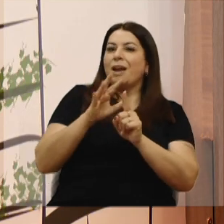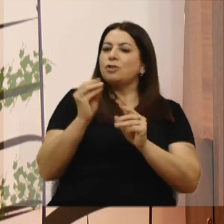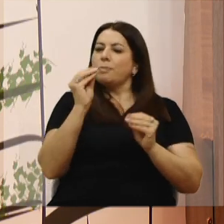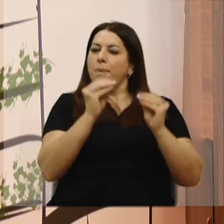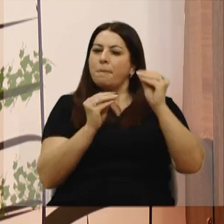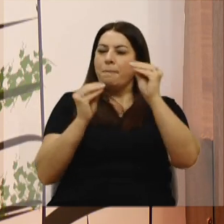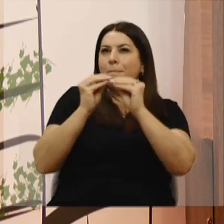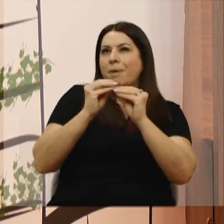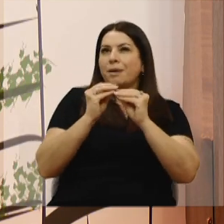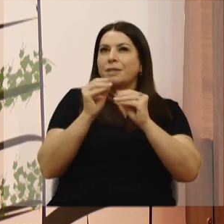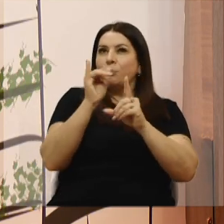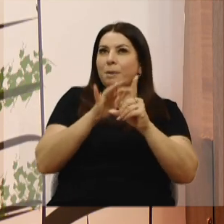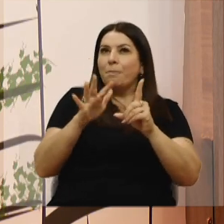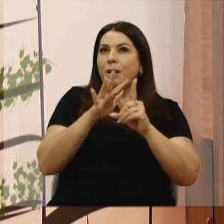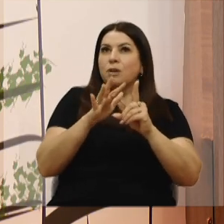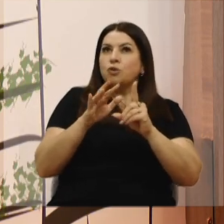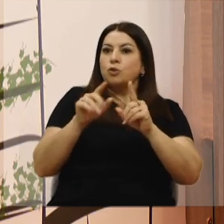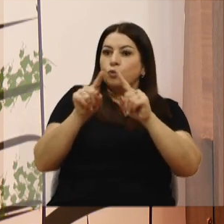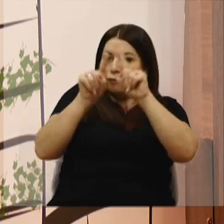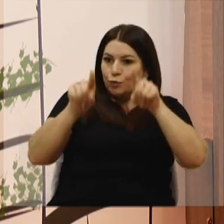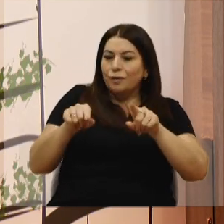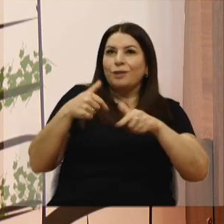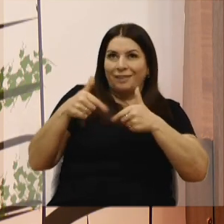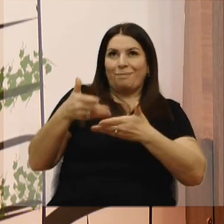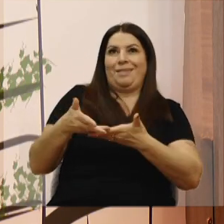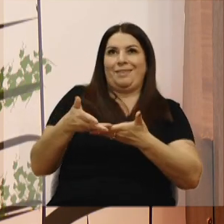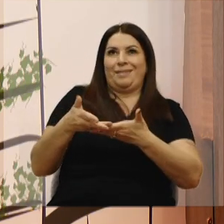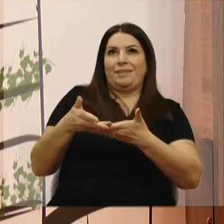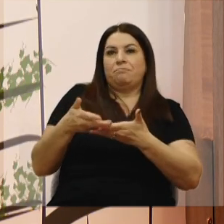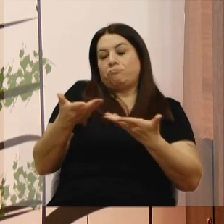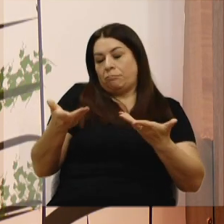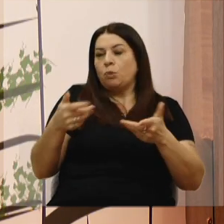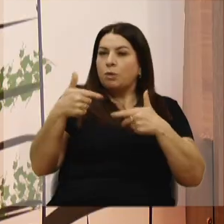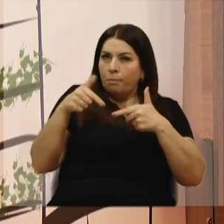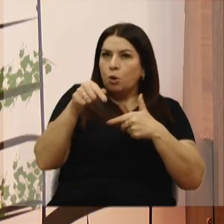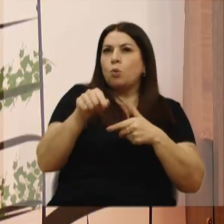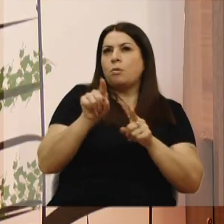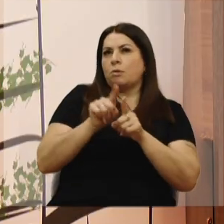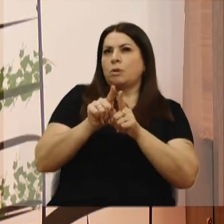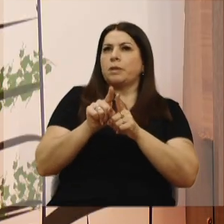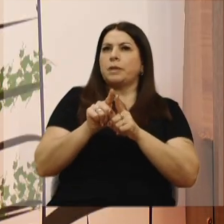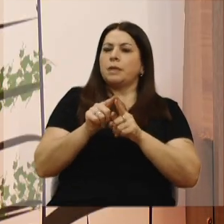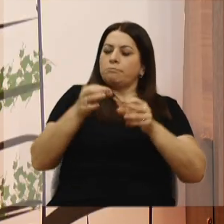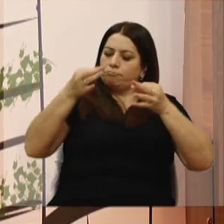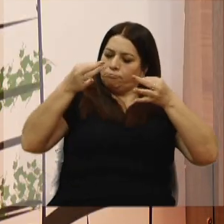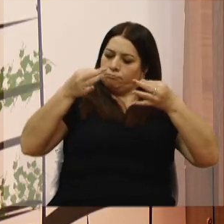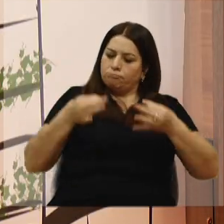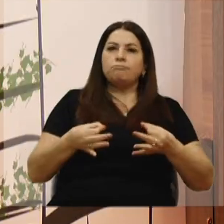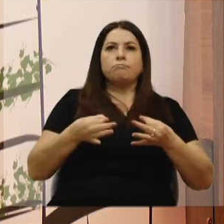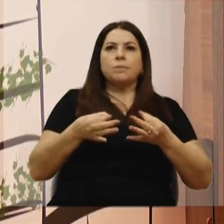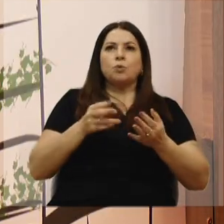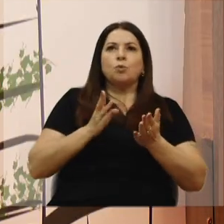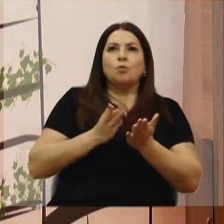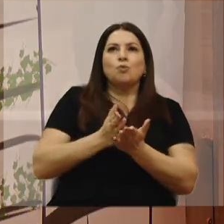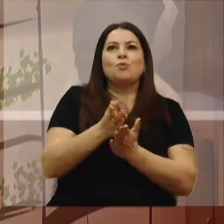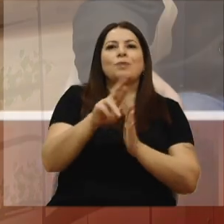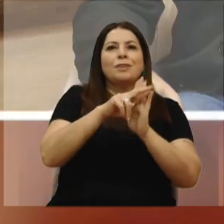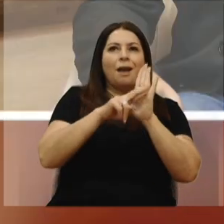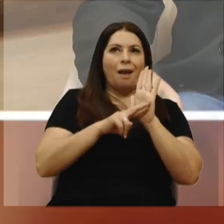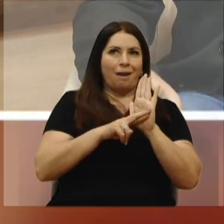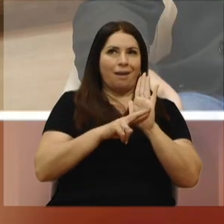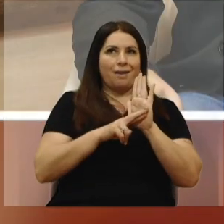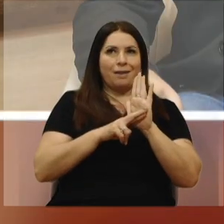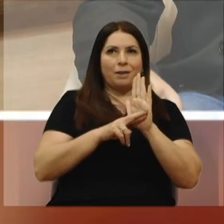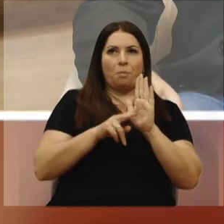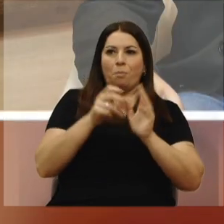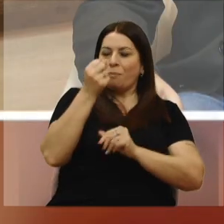imagem, essa construção deu uma imagem do trabalhador, né? De um trabalhador, enfim, que que é disciplinado, né, que segue as regras,